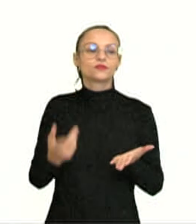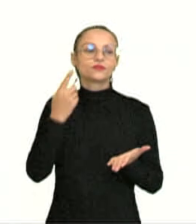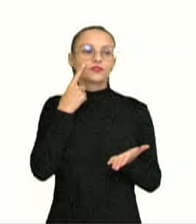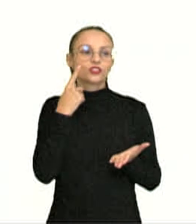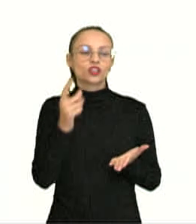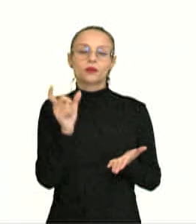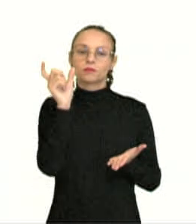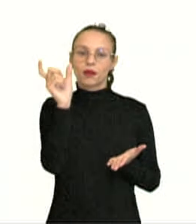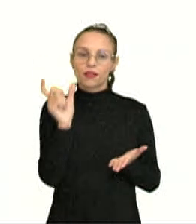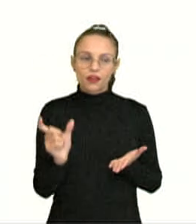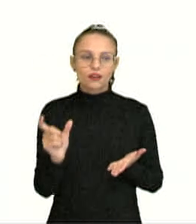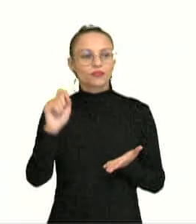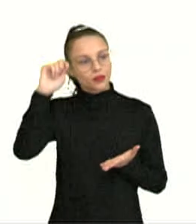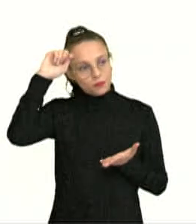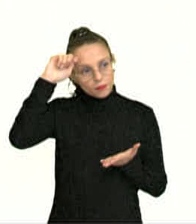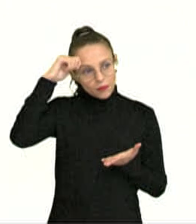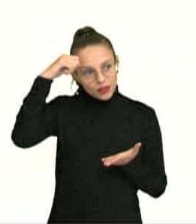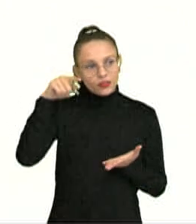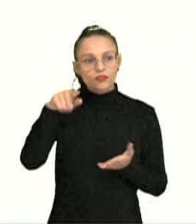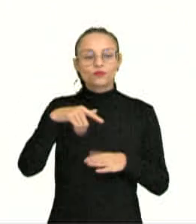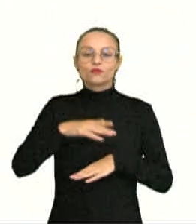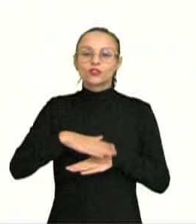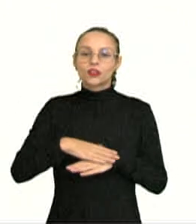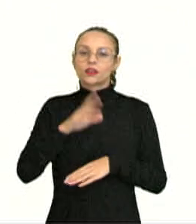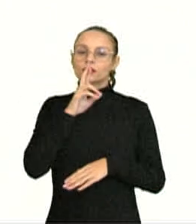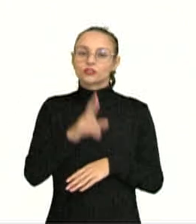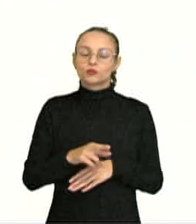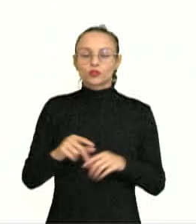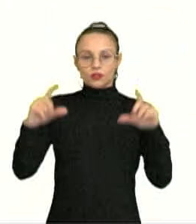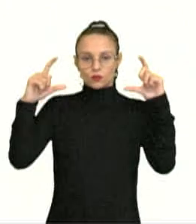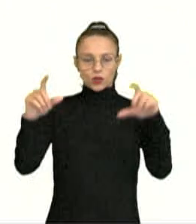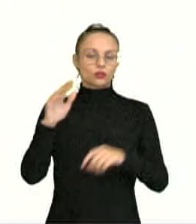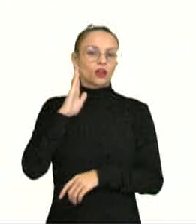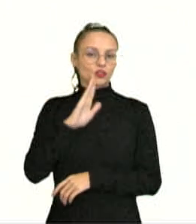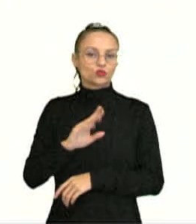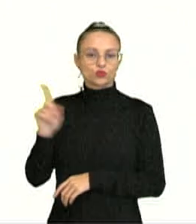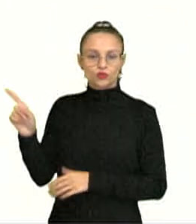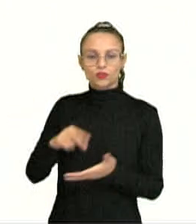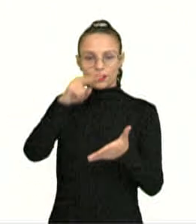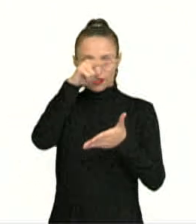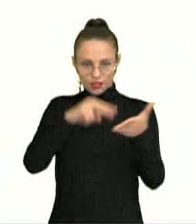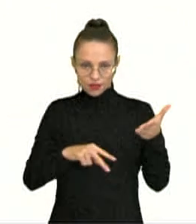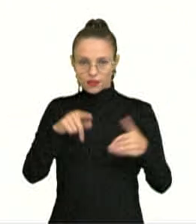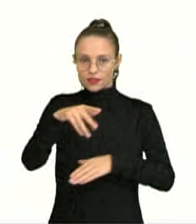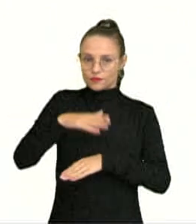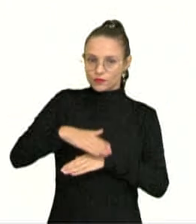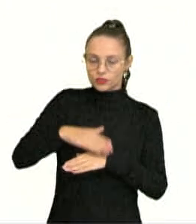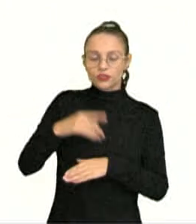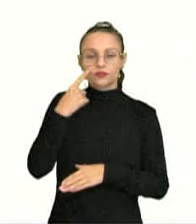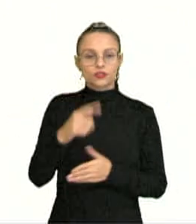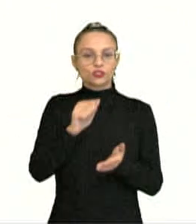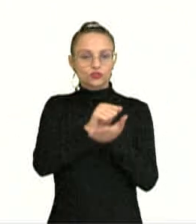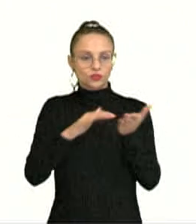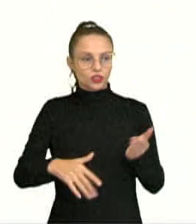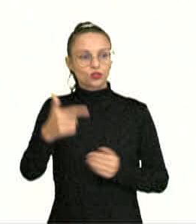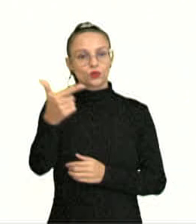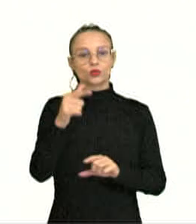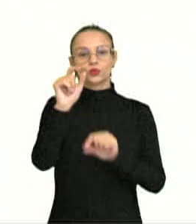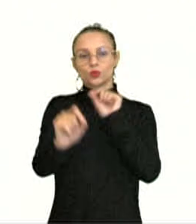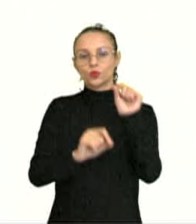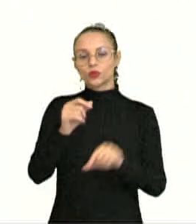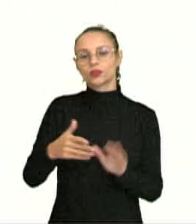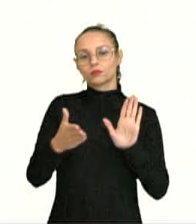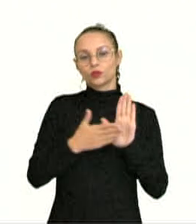as palavras em destaque e responda. Então, nesse quadro azul, nós vamos ler aqui para ver a atividade 2, o que